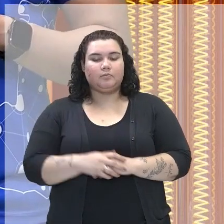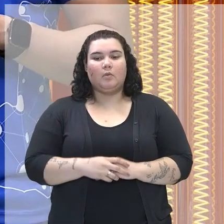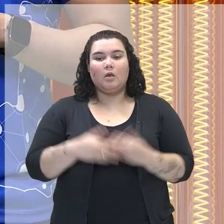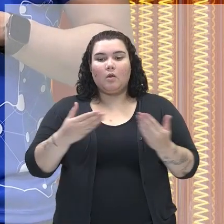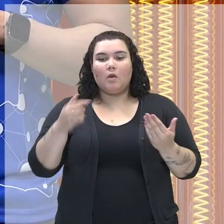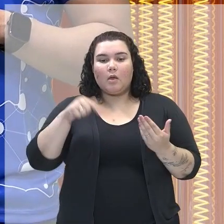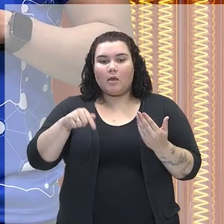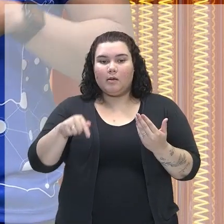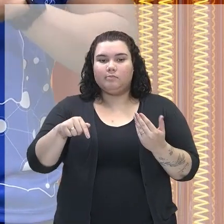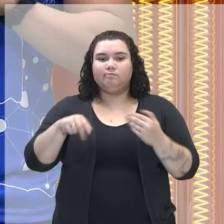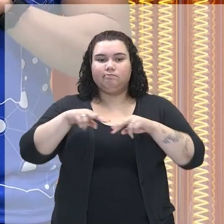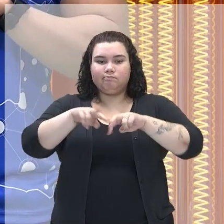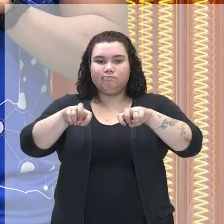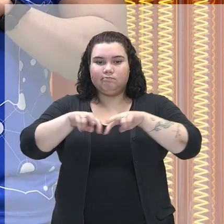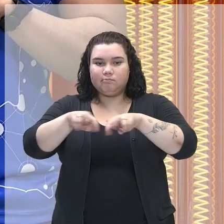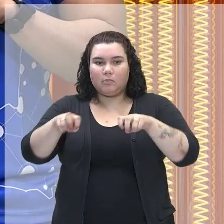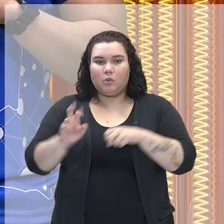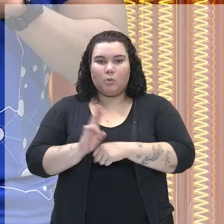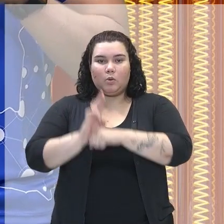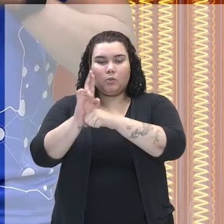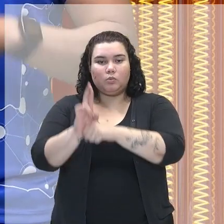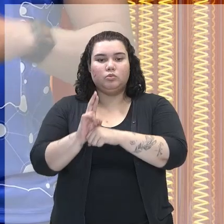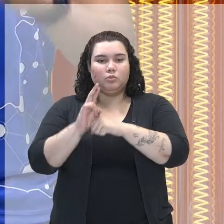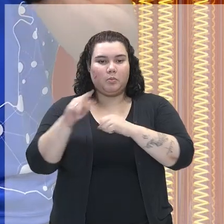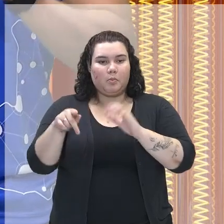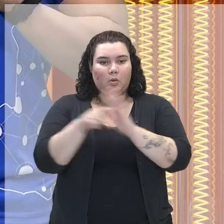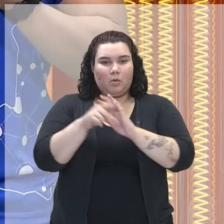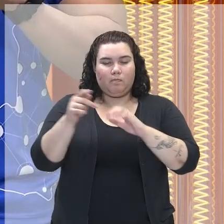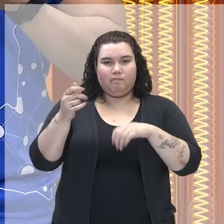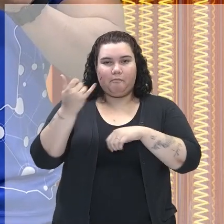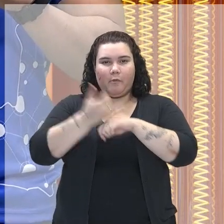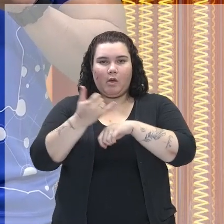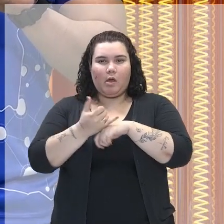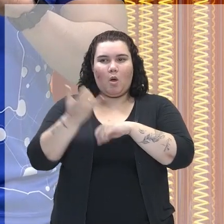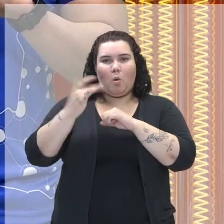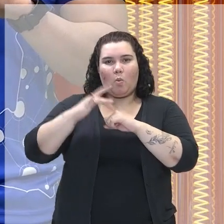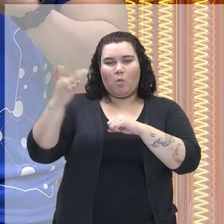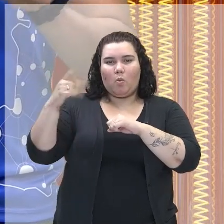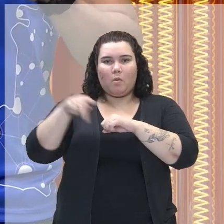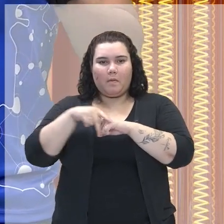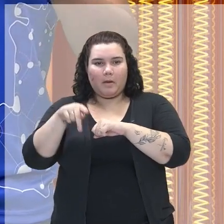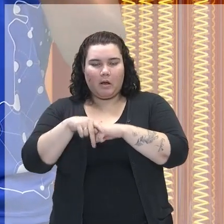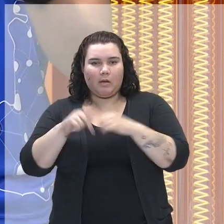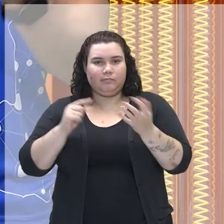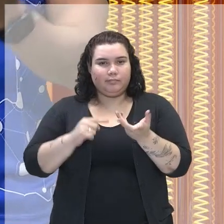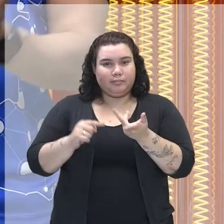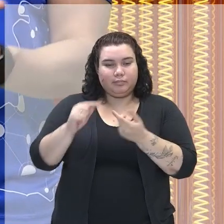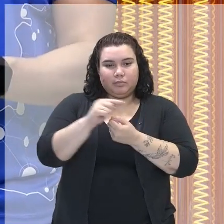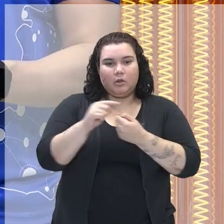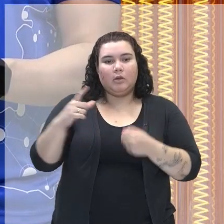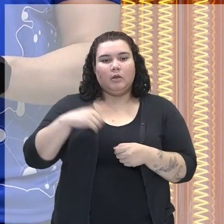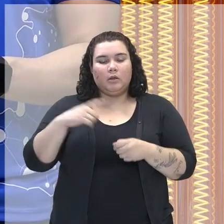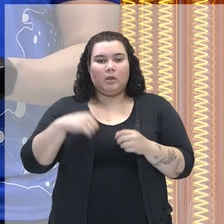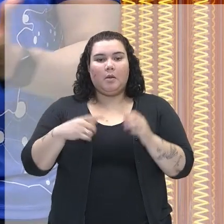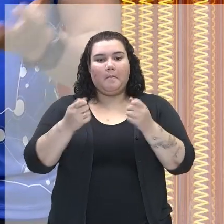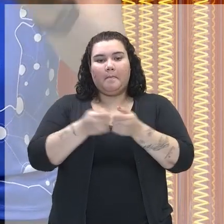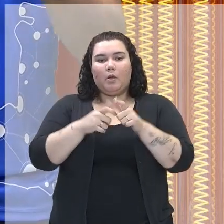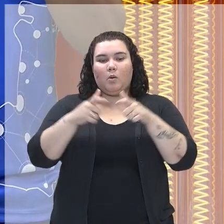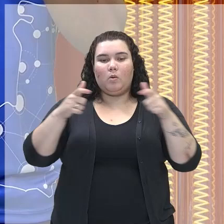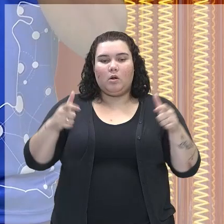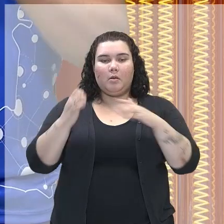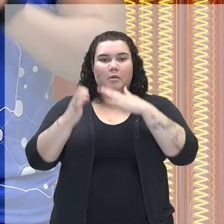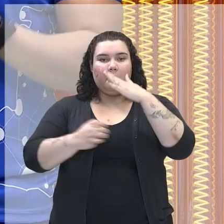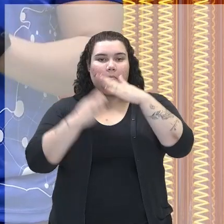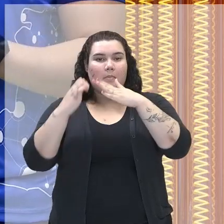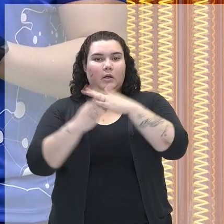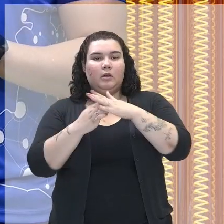exploração dos recursos minerais, tá? Ela frequentemente vai ali beneficiar as grandes corporações estrangeiras que